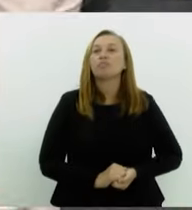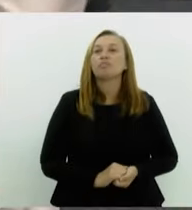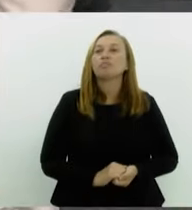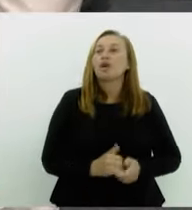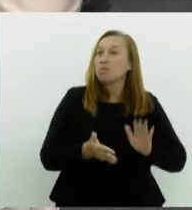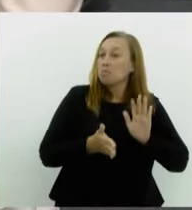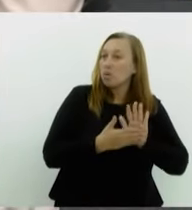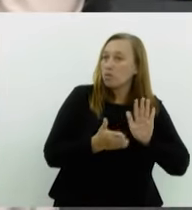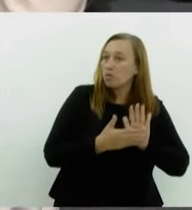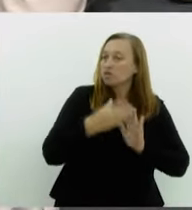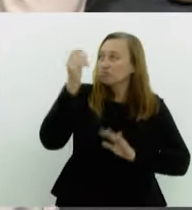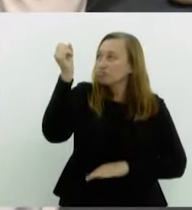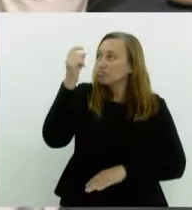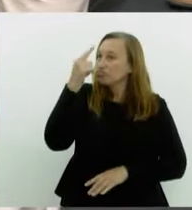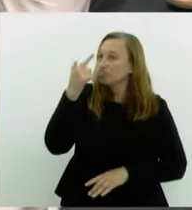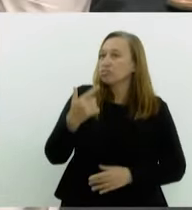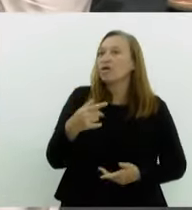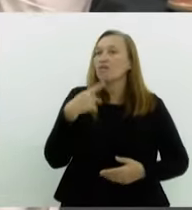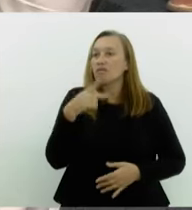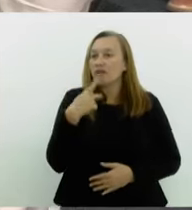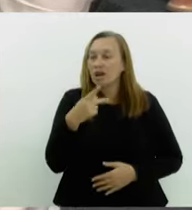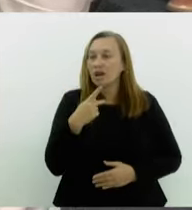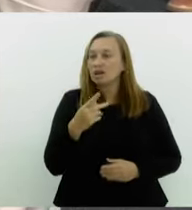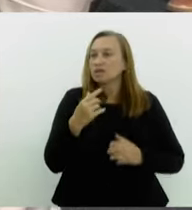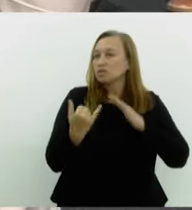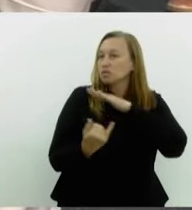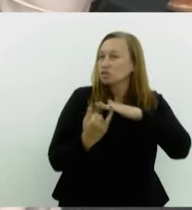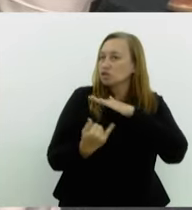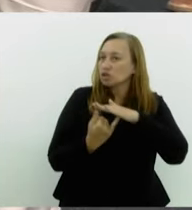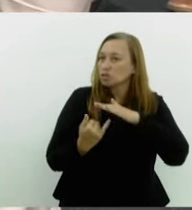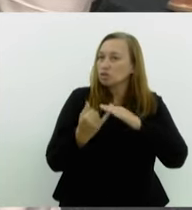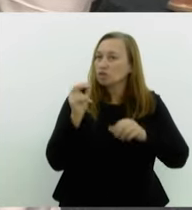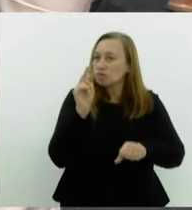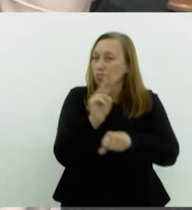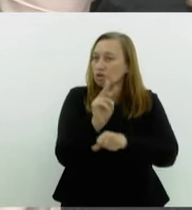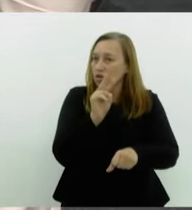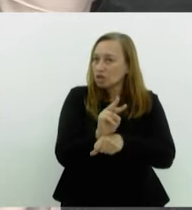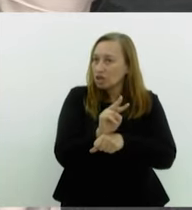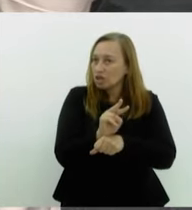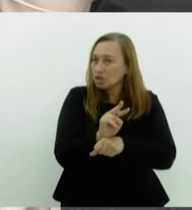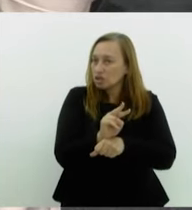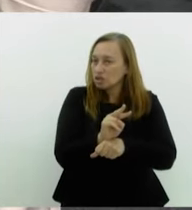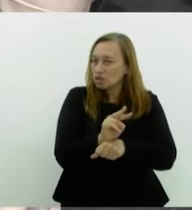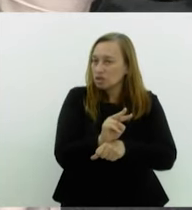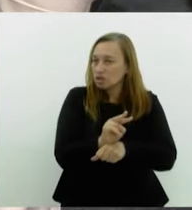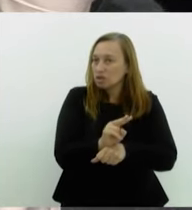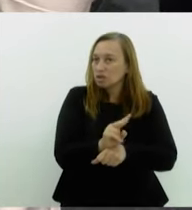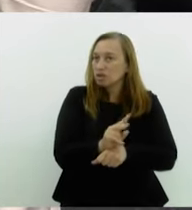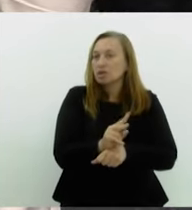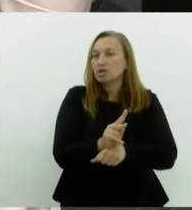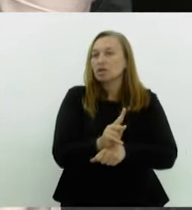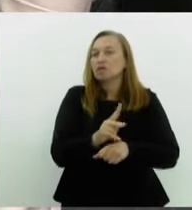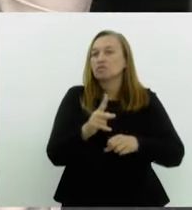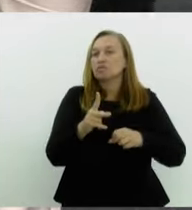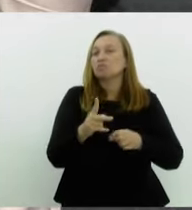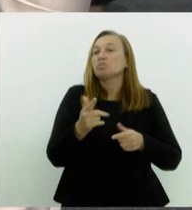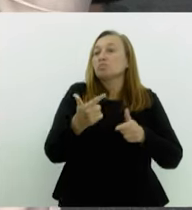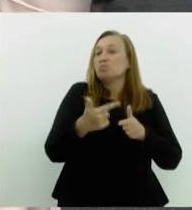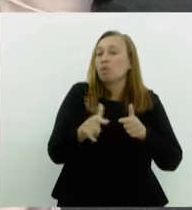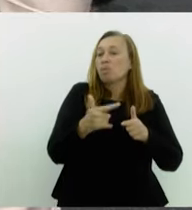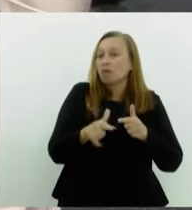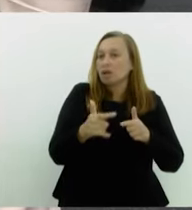é inspirada, falar de um estatuto que proteja e acolha as vítimas de calamidade pública tem se